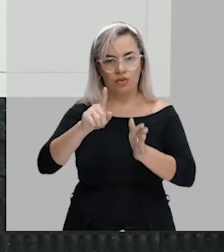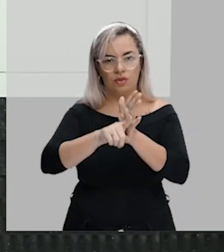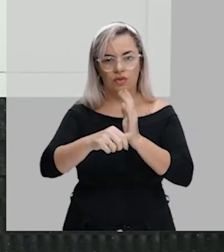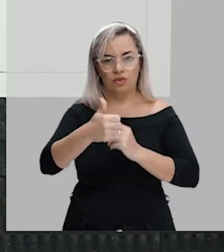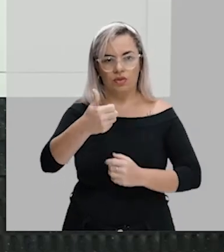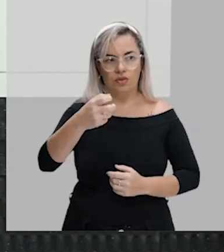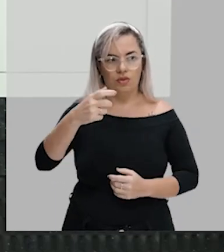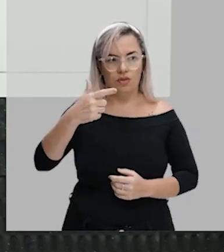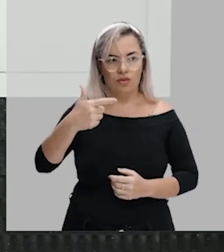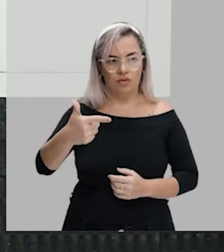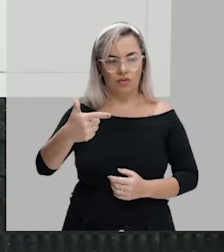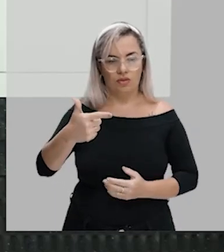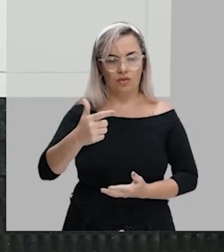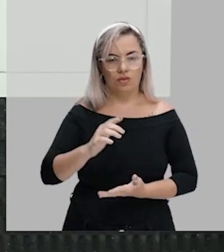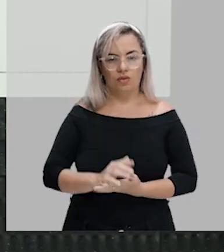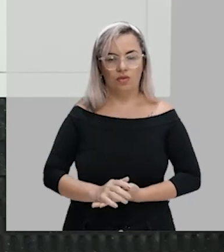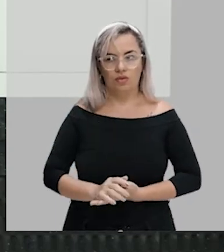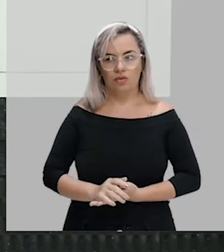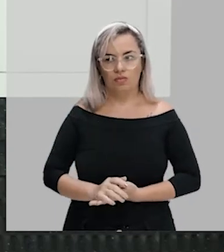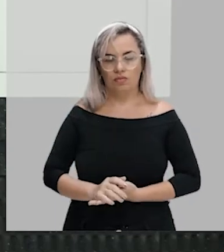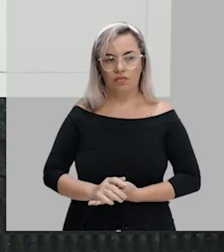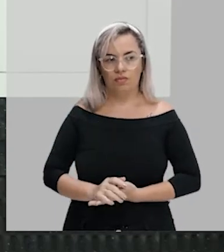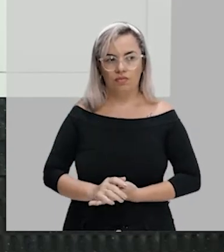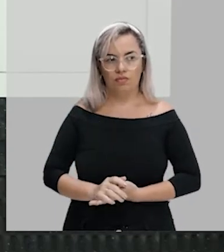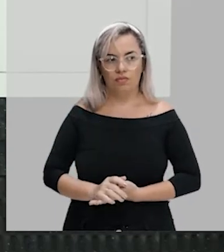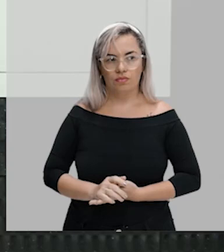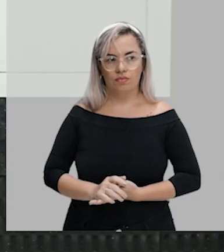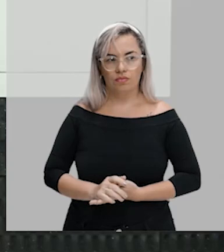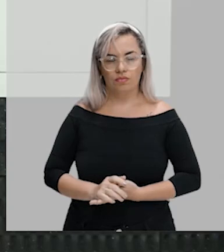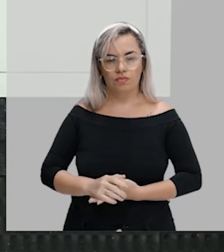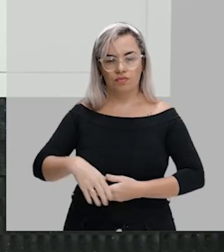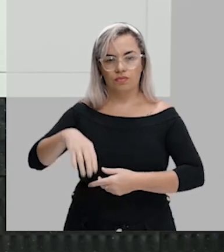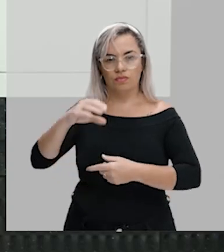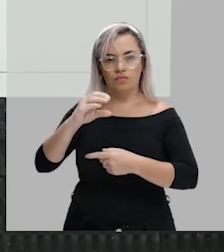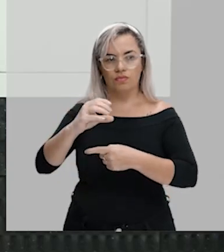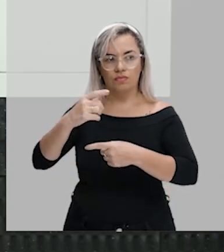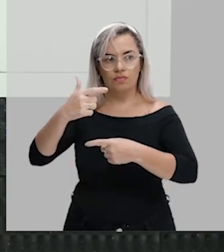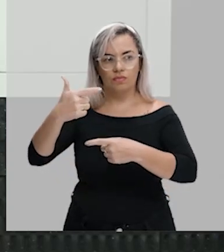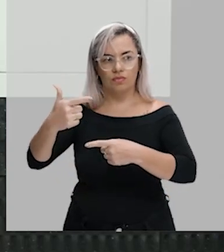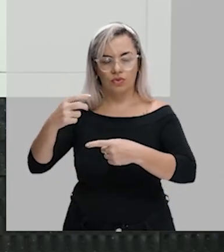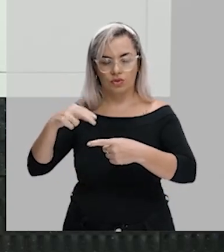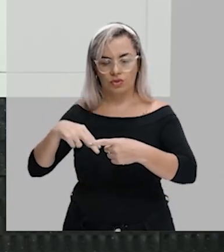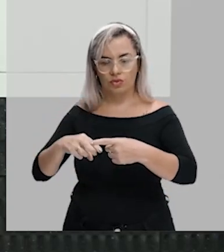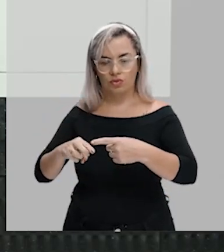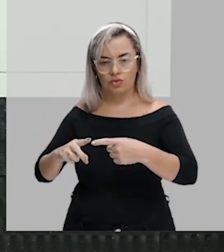Coulomb ao quadrado, não é isso? Newton vezes metro.